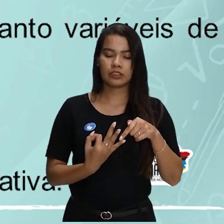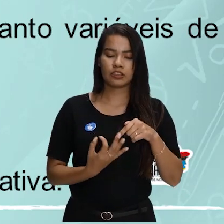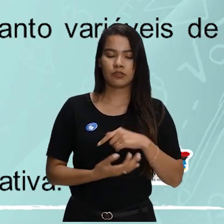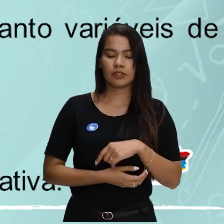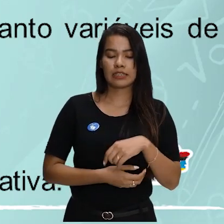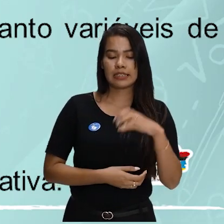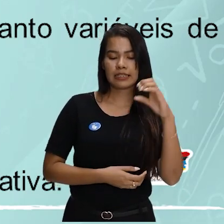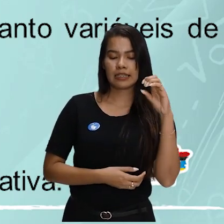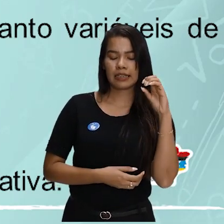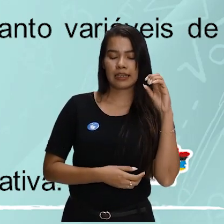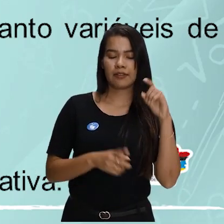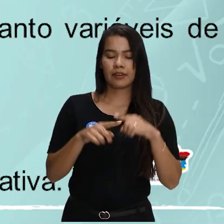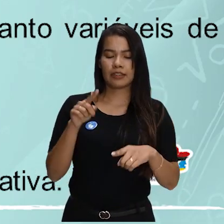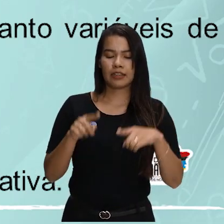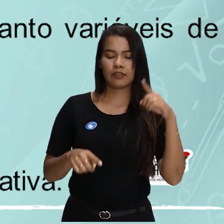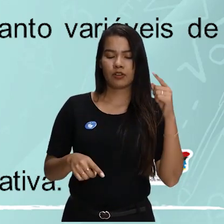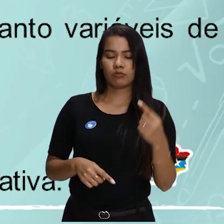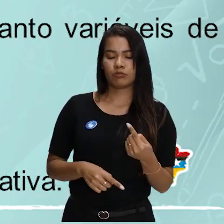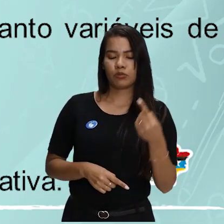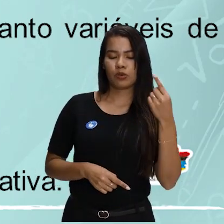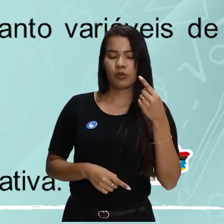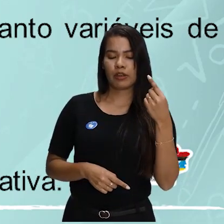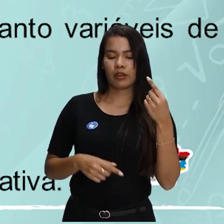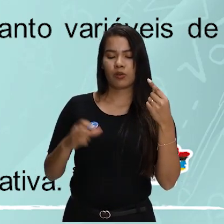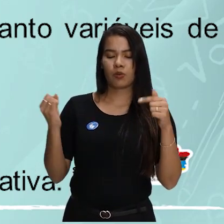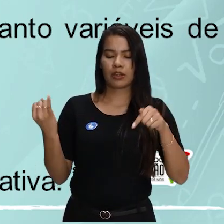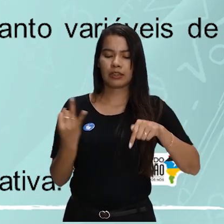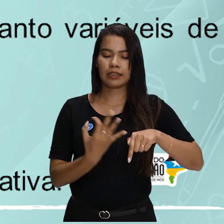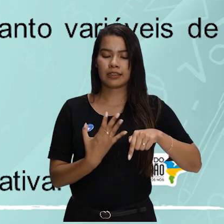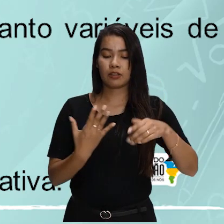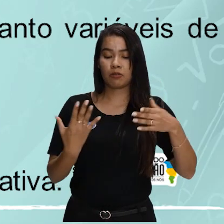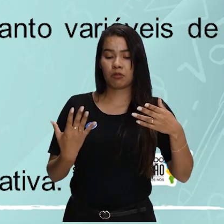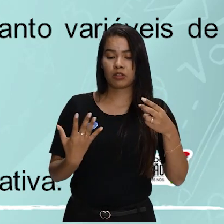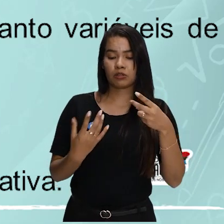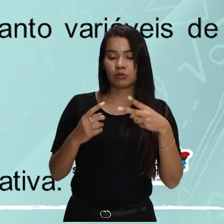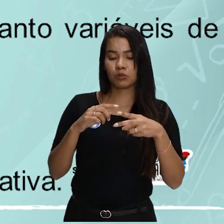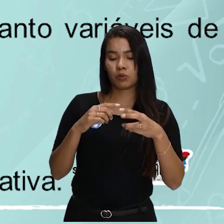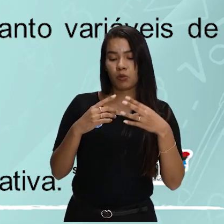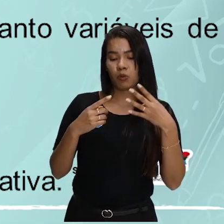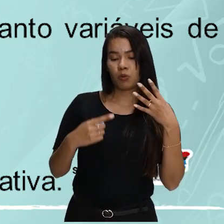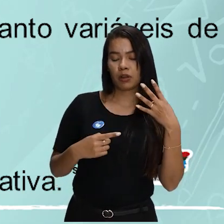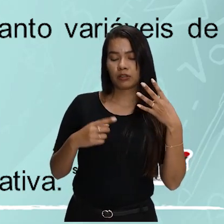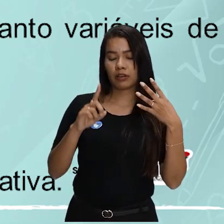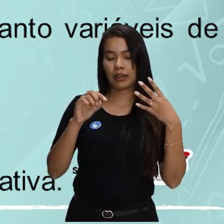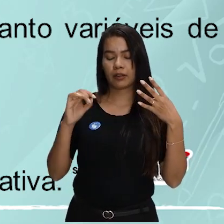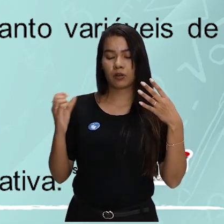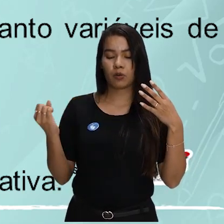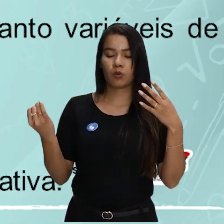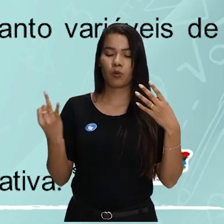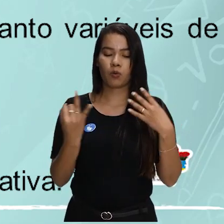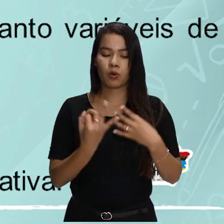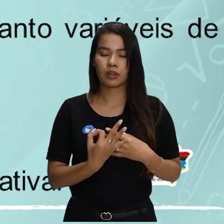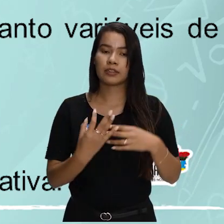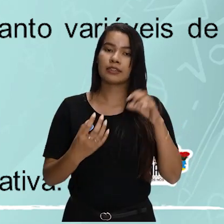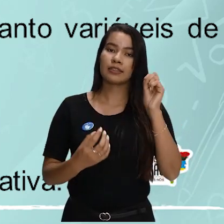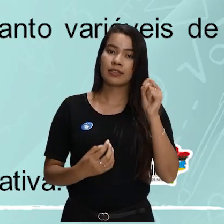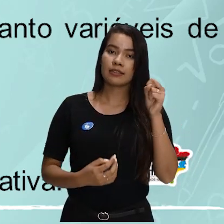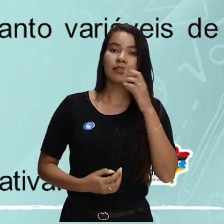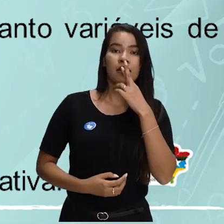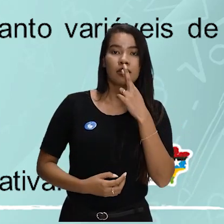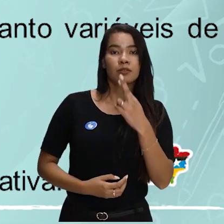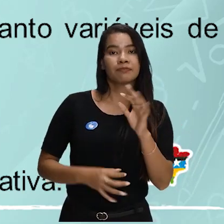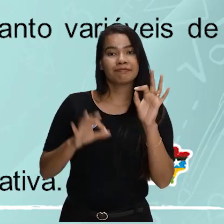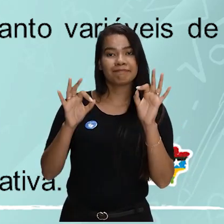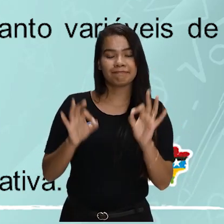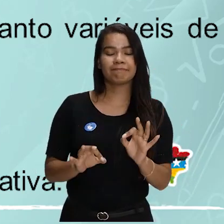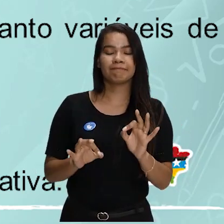é qualitativa, enquanto a variável 4 é quantitativa. Isso é verdade? É sim, ó, a variável 1 ela é